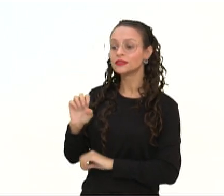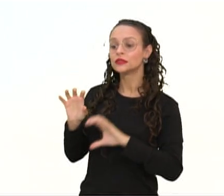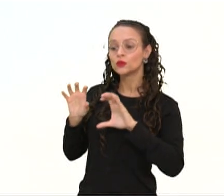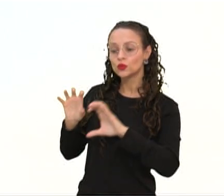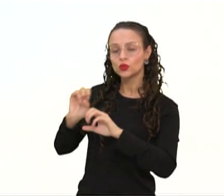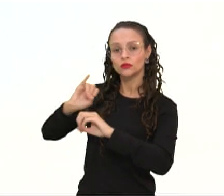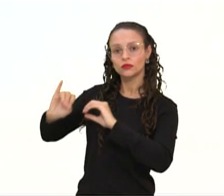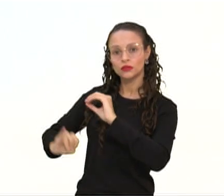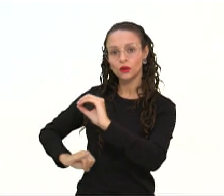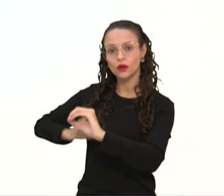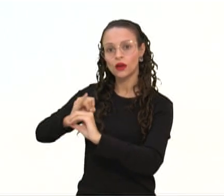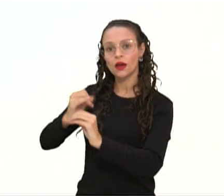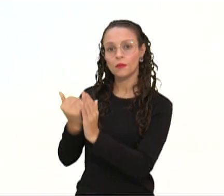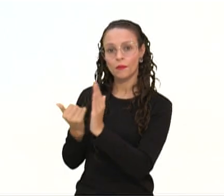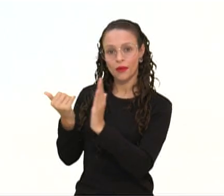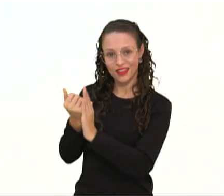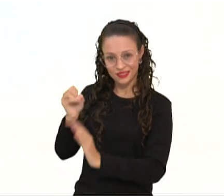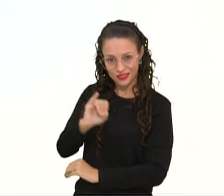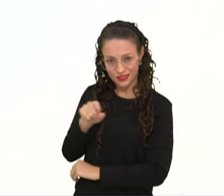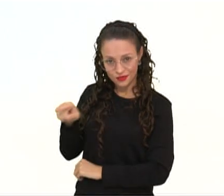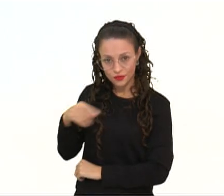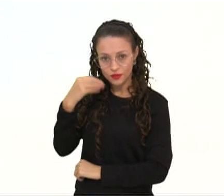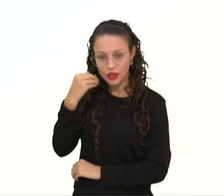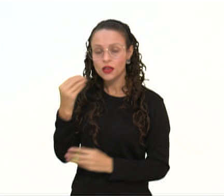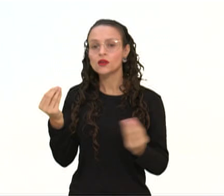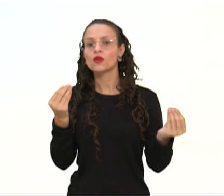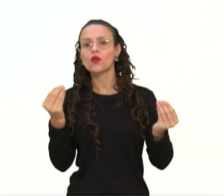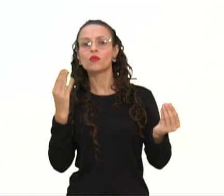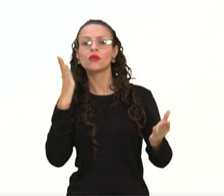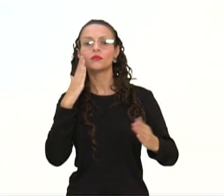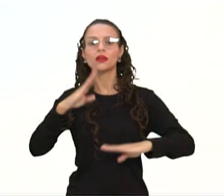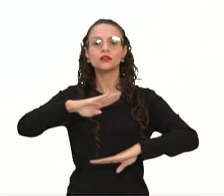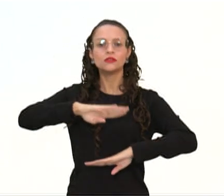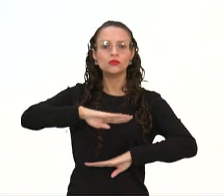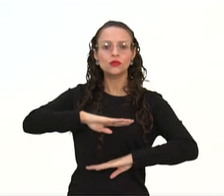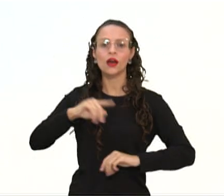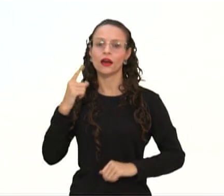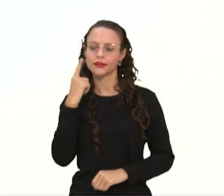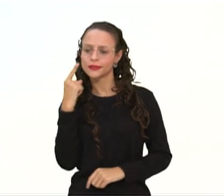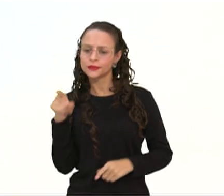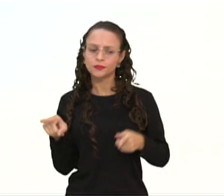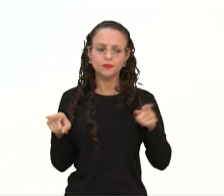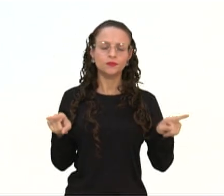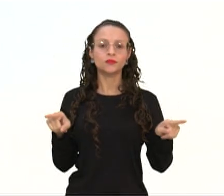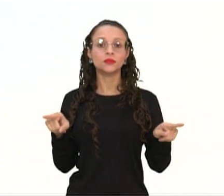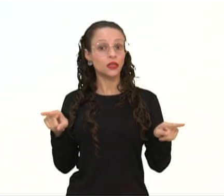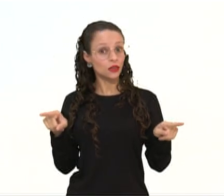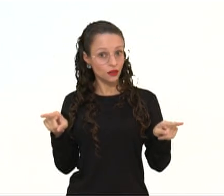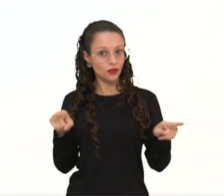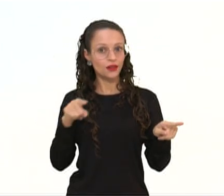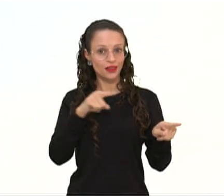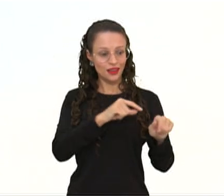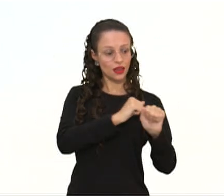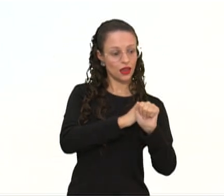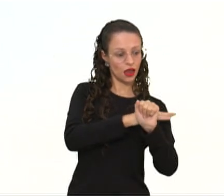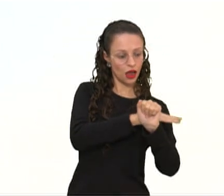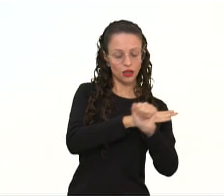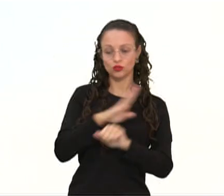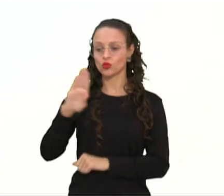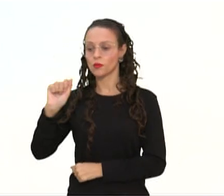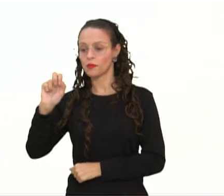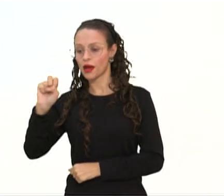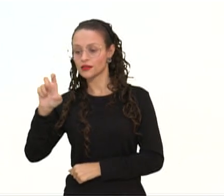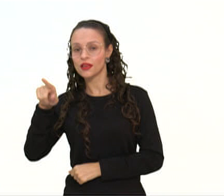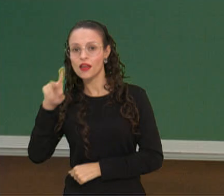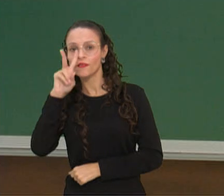E aí, como que eu vou saber qual que é a situação? Eu tenho que identificar se o meu ácido e a minha base na questão são fortes ou